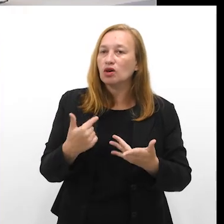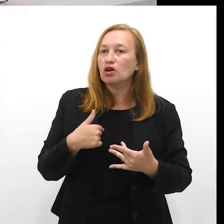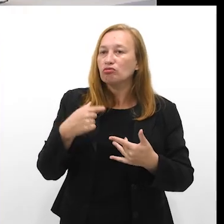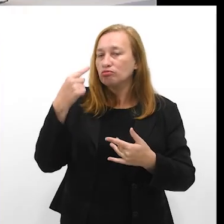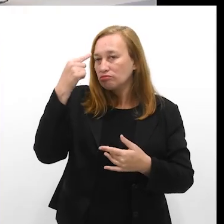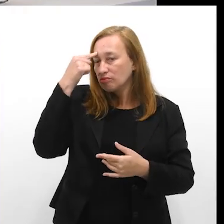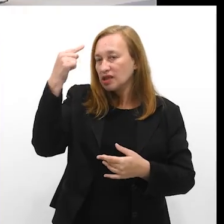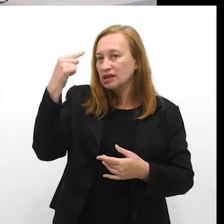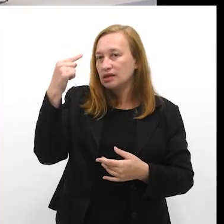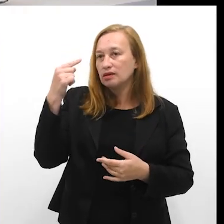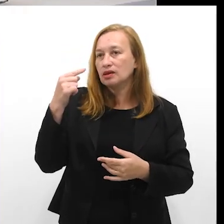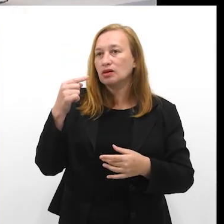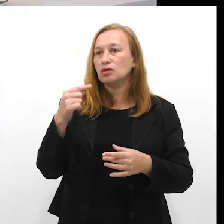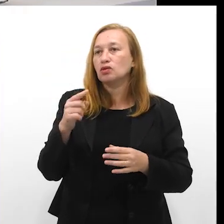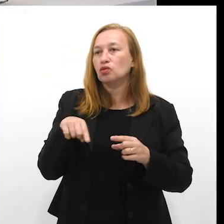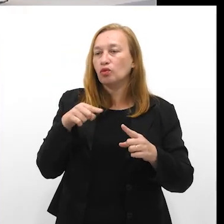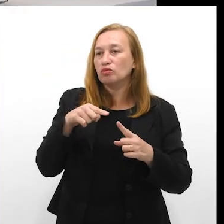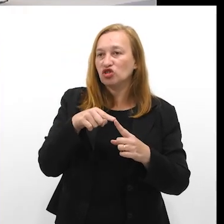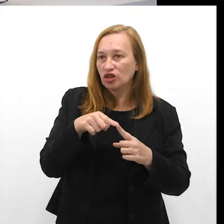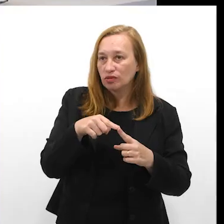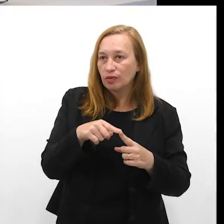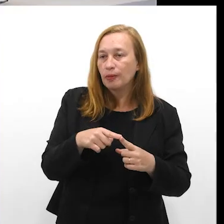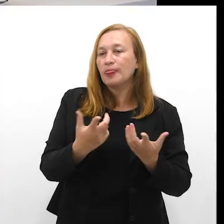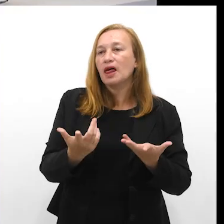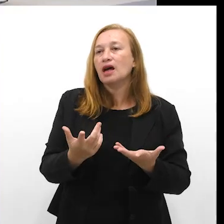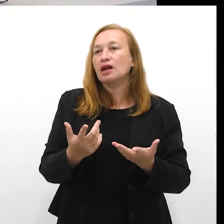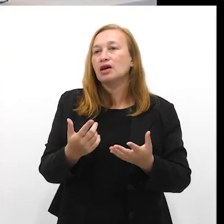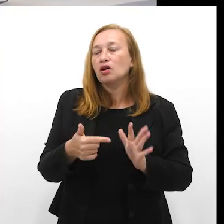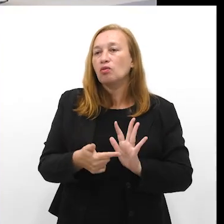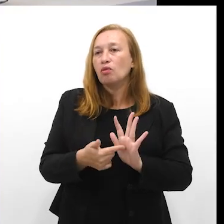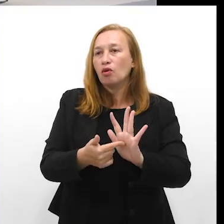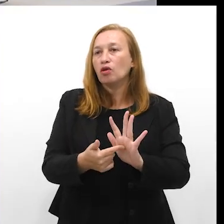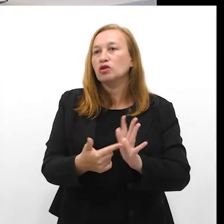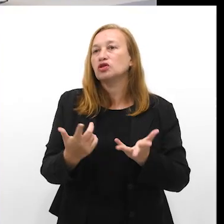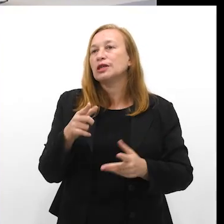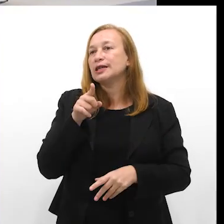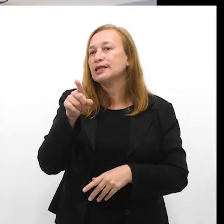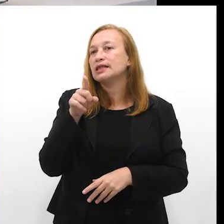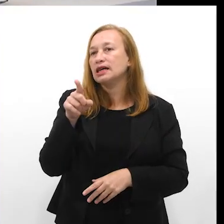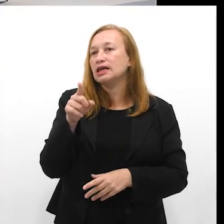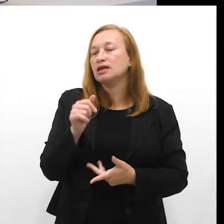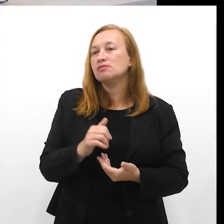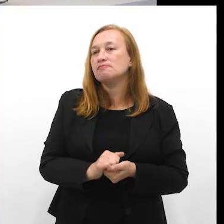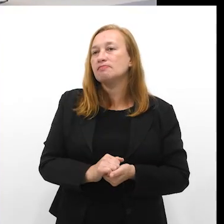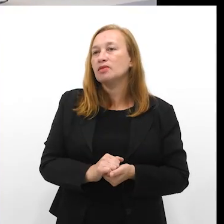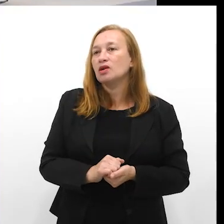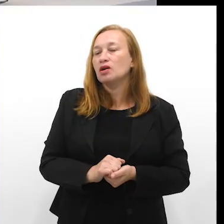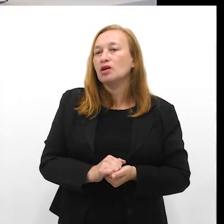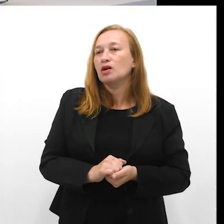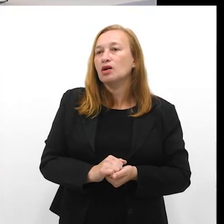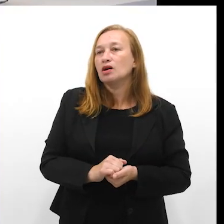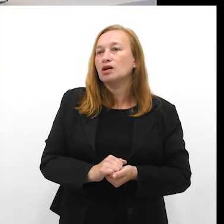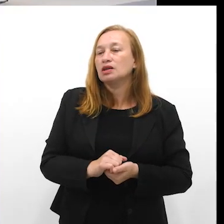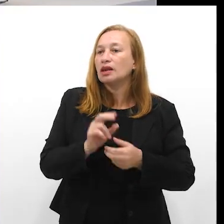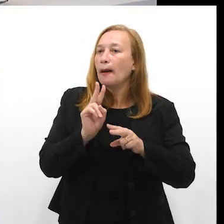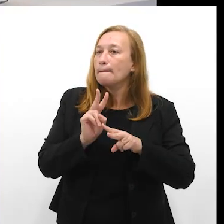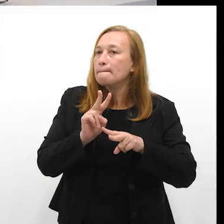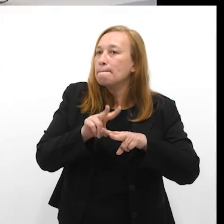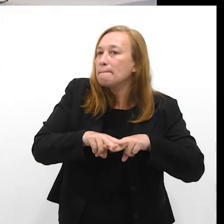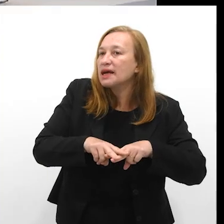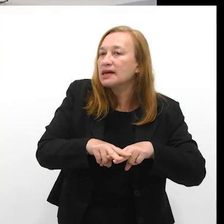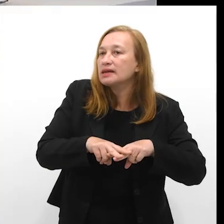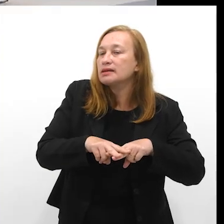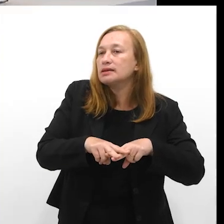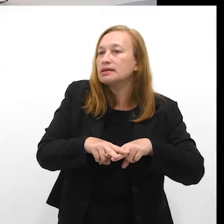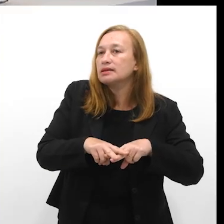por dentro, porque eu trabalho muito a parte psicológica do objeto, né? Eu levo para a peça. Por exemplo, essa é a corrupção, né? Então ela